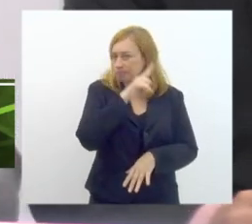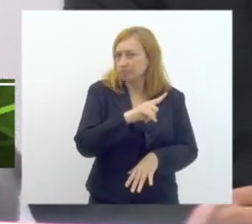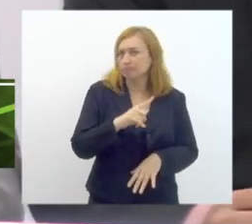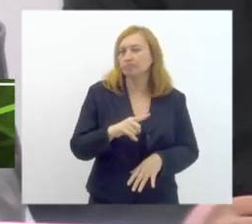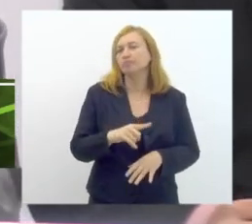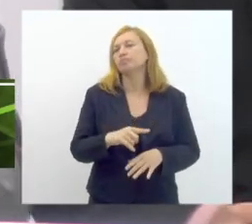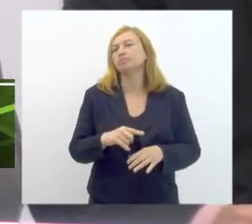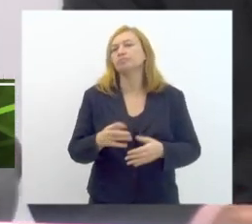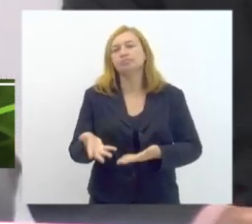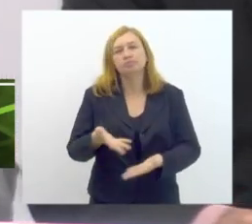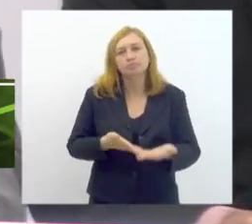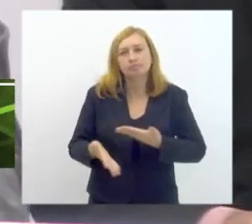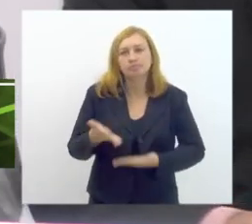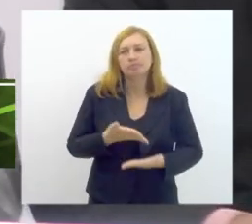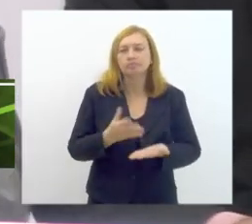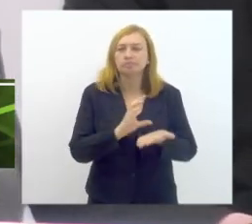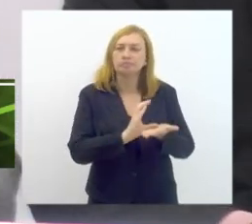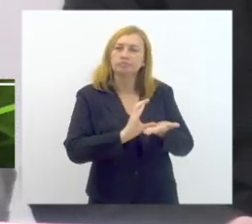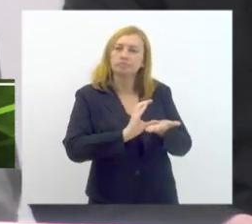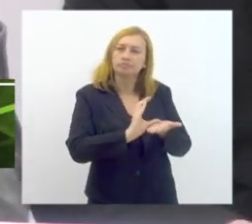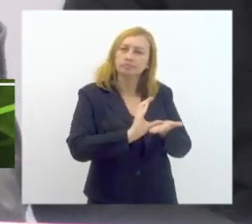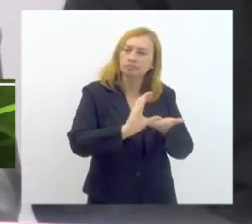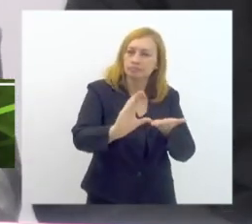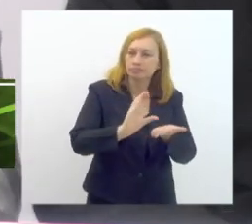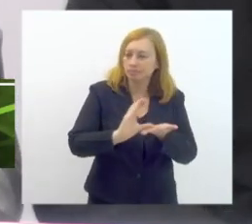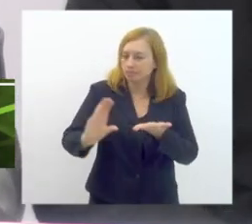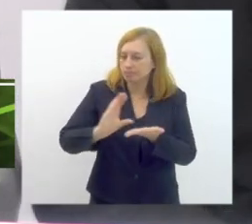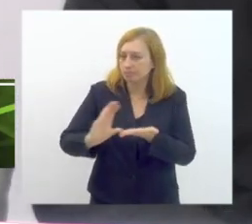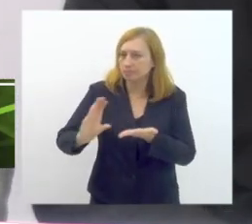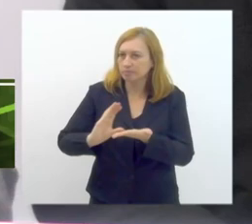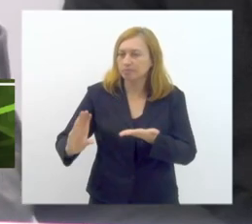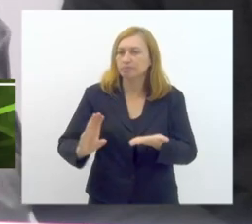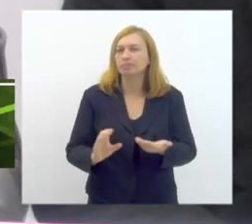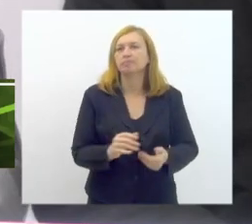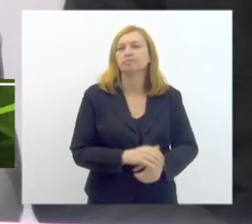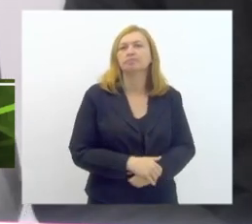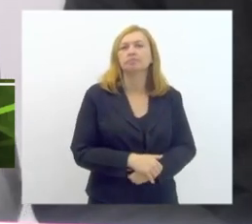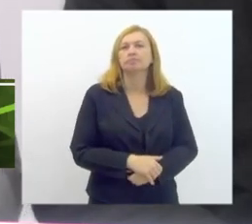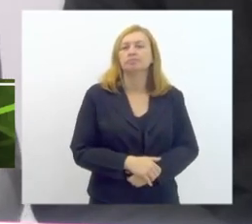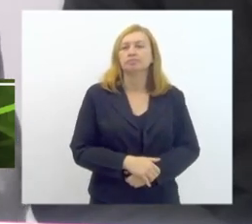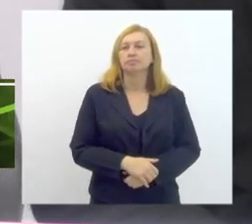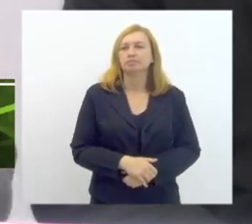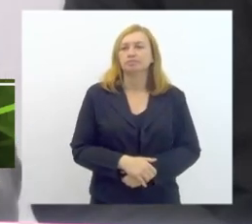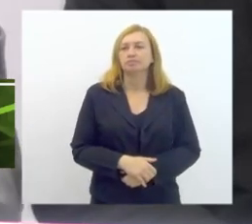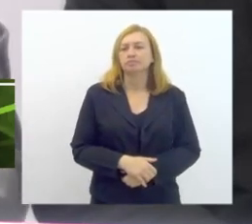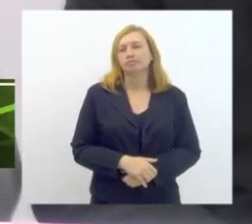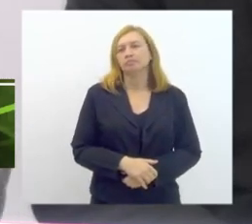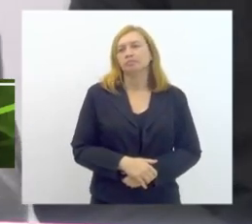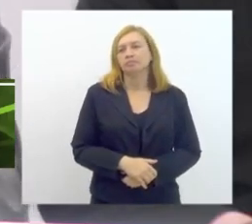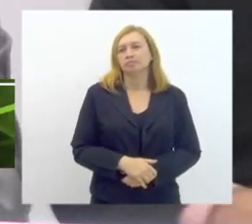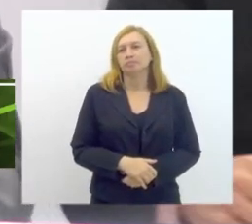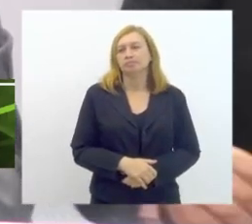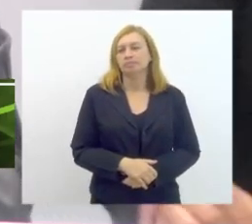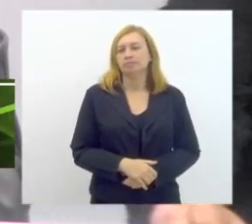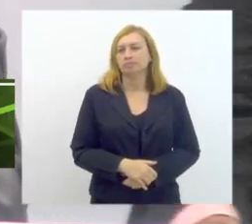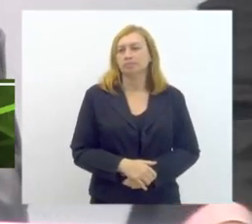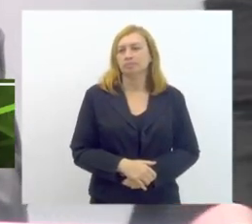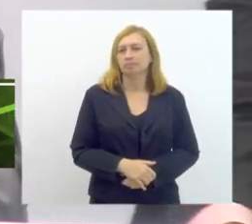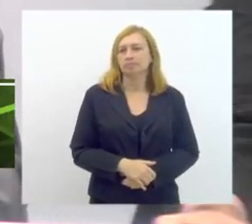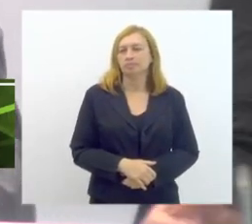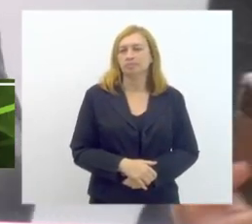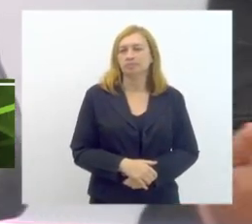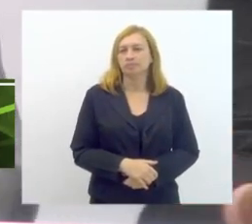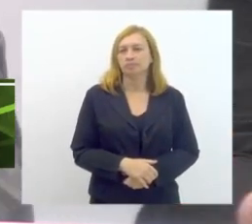feito coparticipação, financiamento, cofinanciamento, tem colocado recursos, tem feito as resoluções de